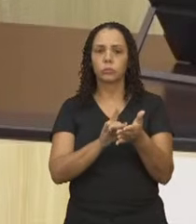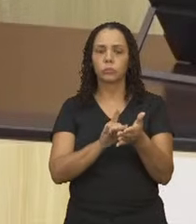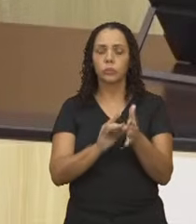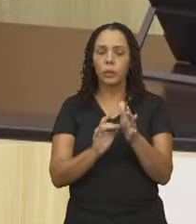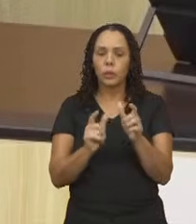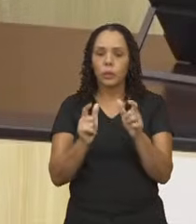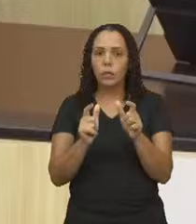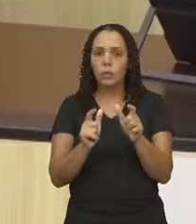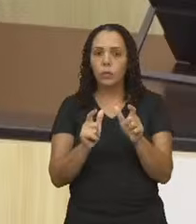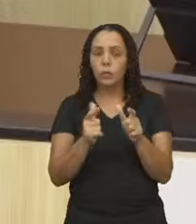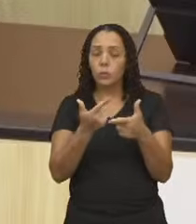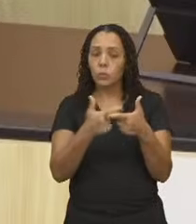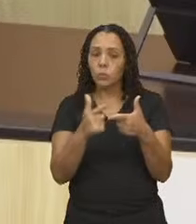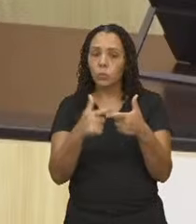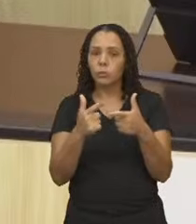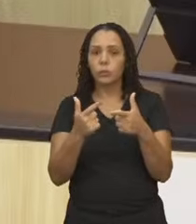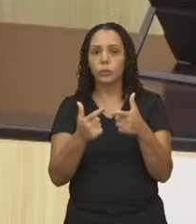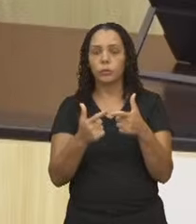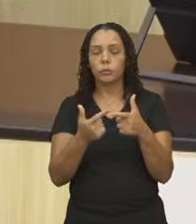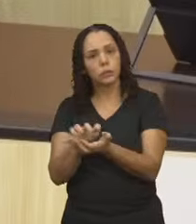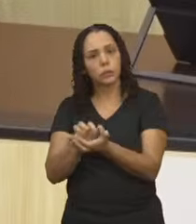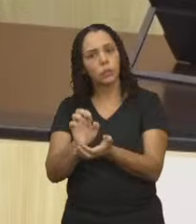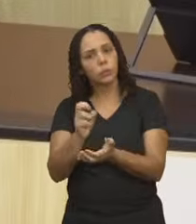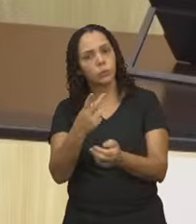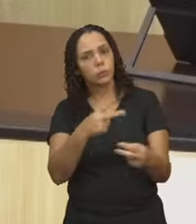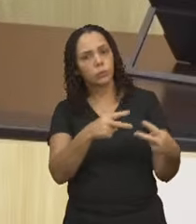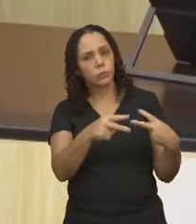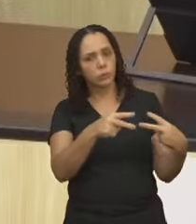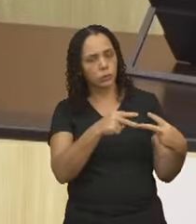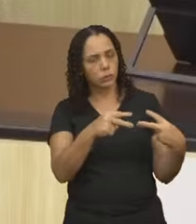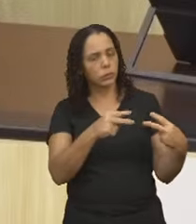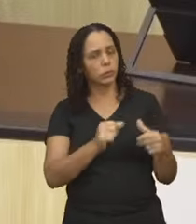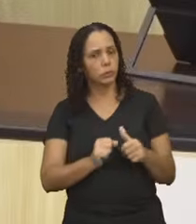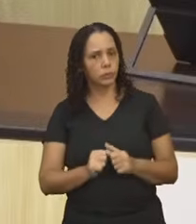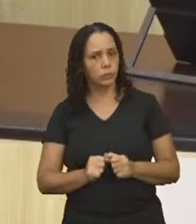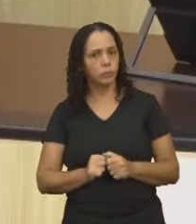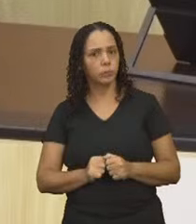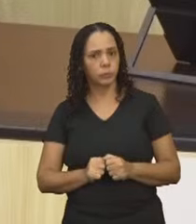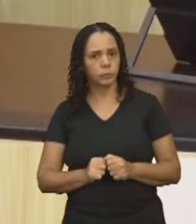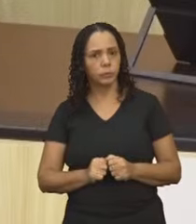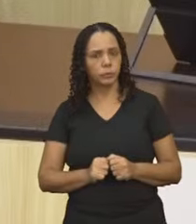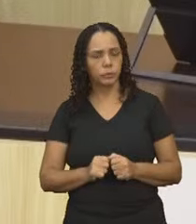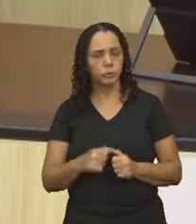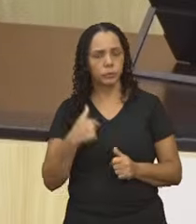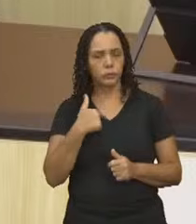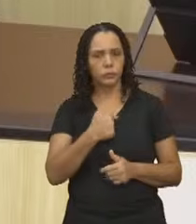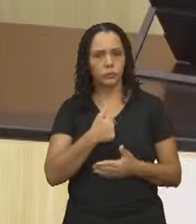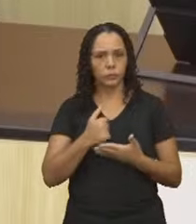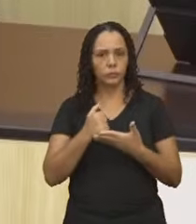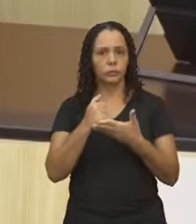local, né? Se é Jacareí ou é... Então fica aí a nossa contribuição.